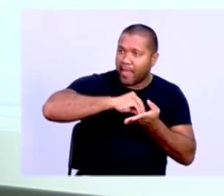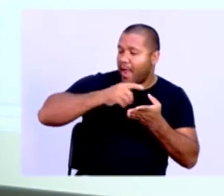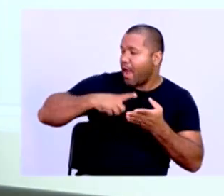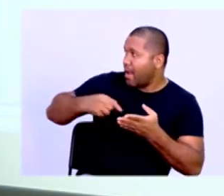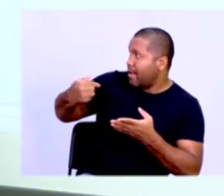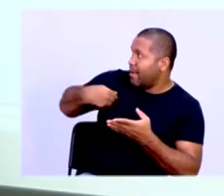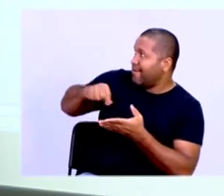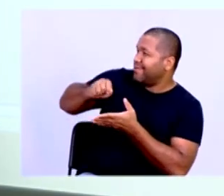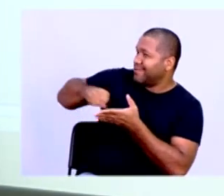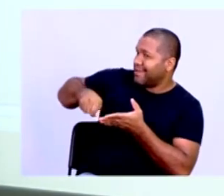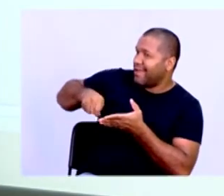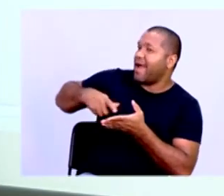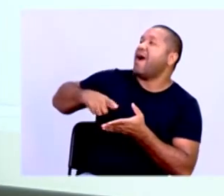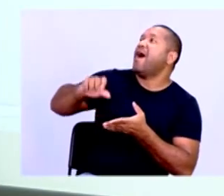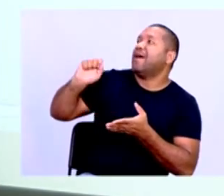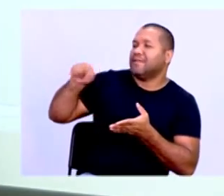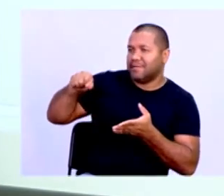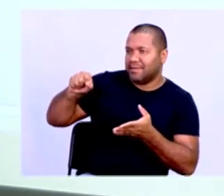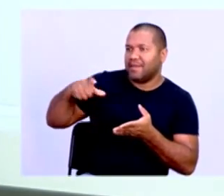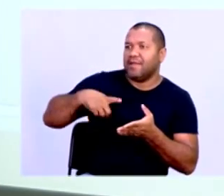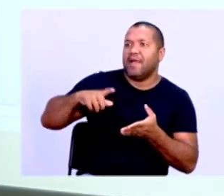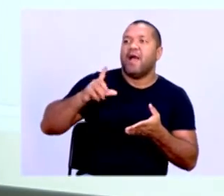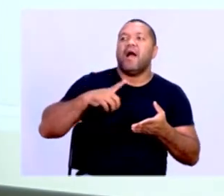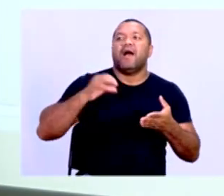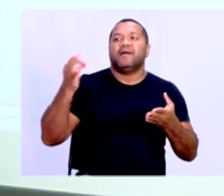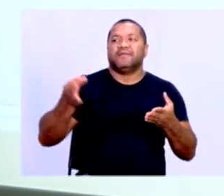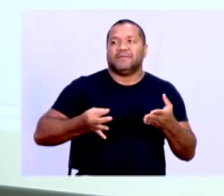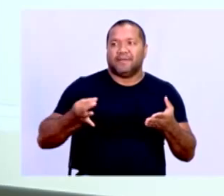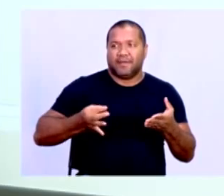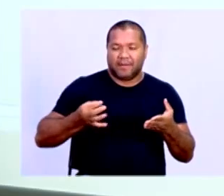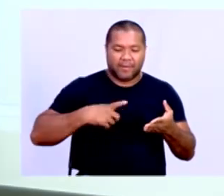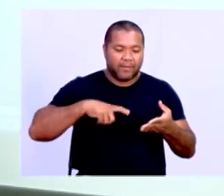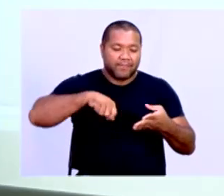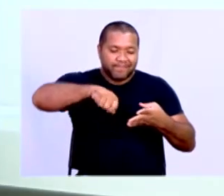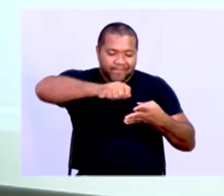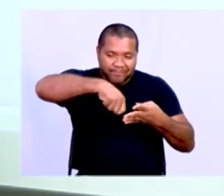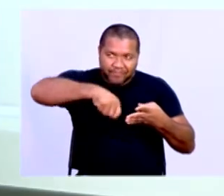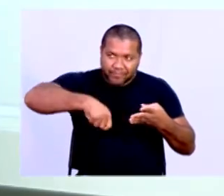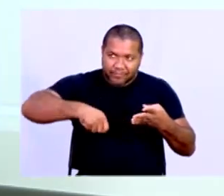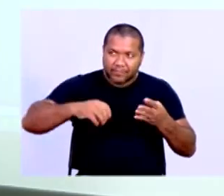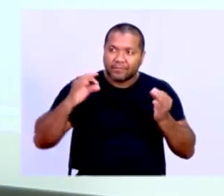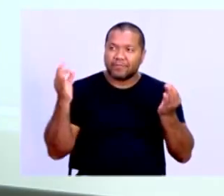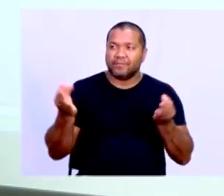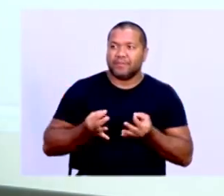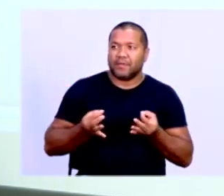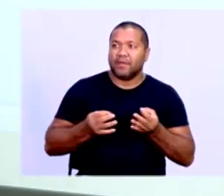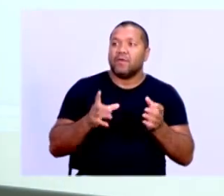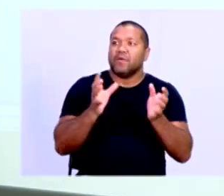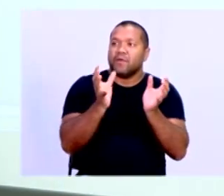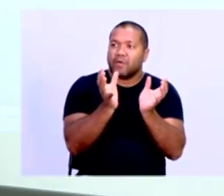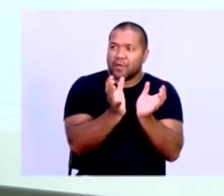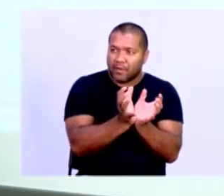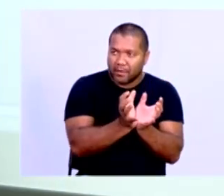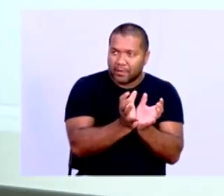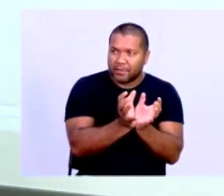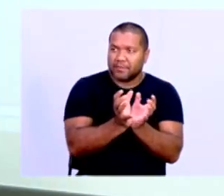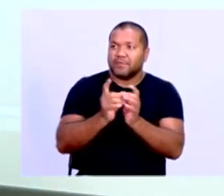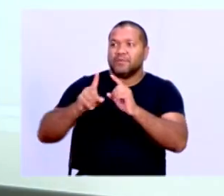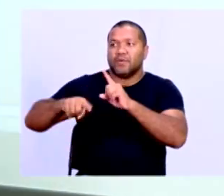de escrever, a operação de escrever. Certo, pessoal? Então, classe e